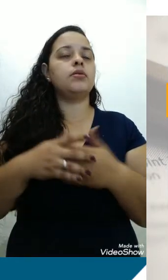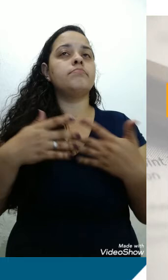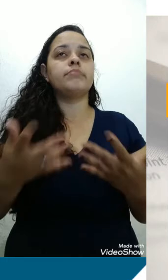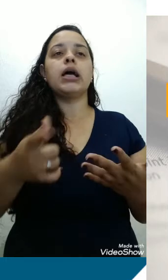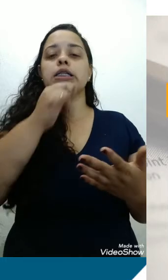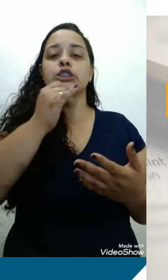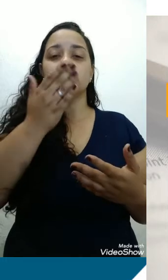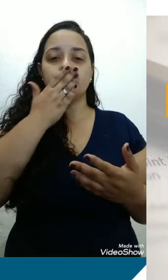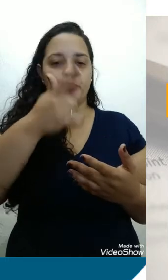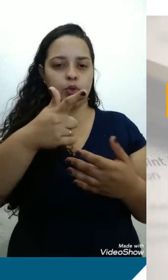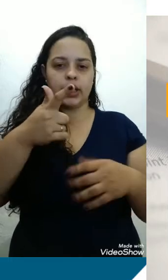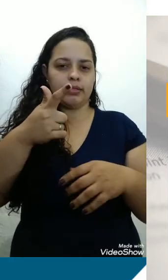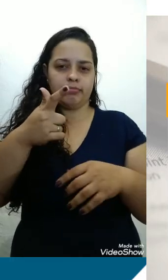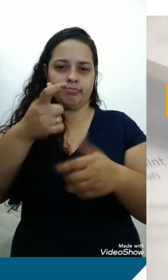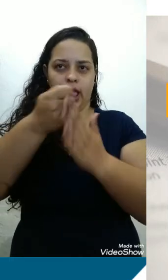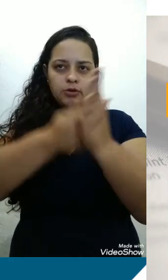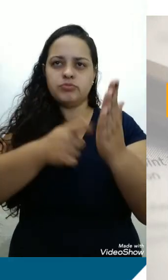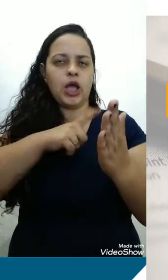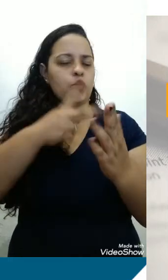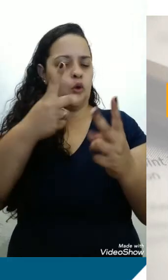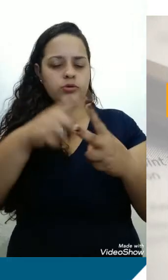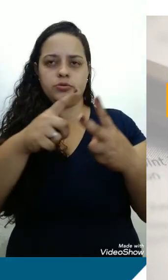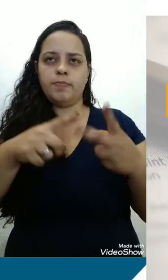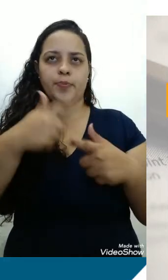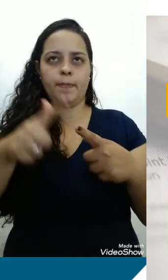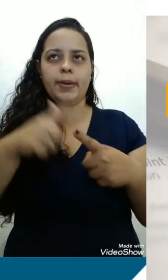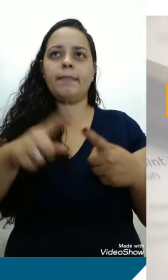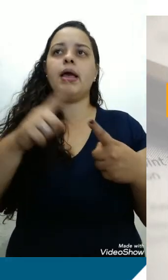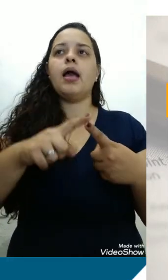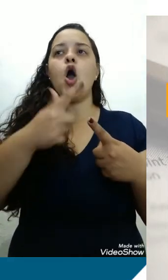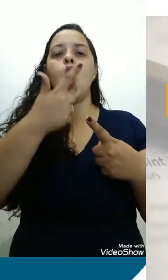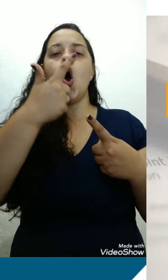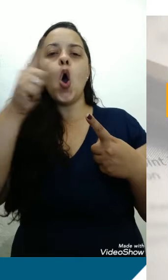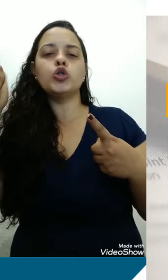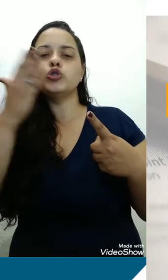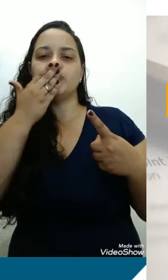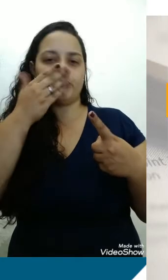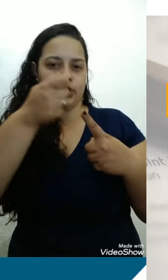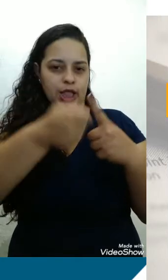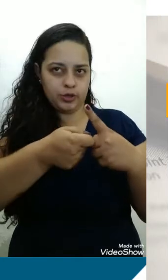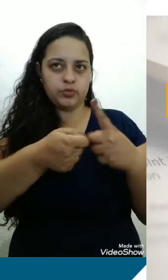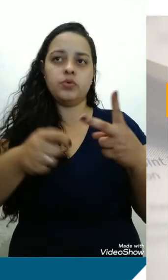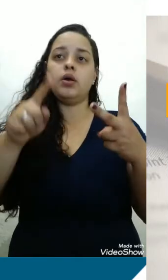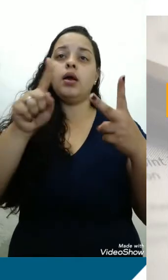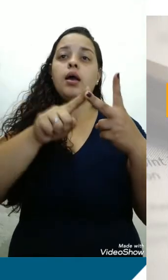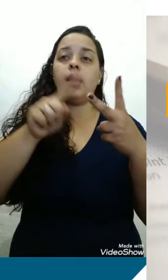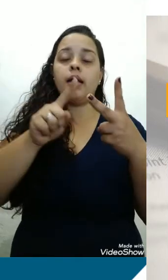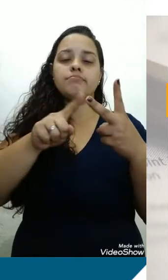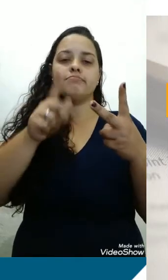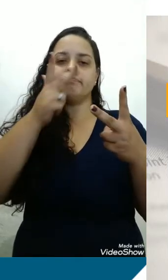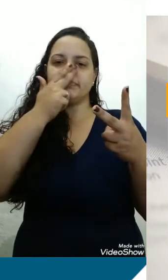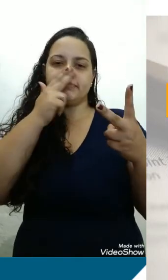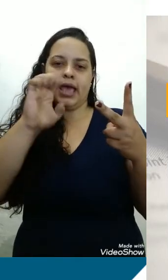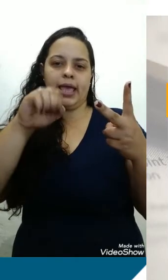Com relação ao tipo textual, nós também temos dois problemas comuns, que é a presença de outros tipos textuais e as partes